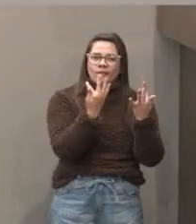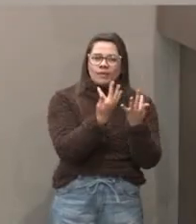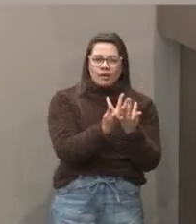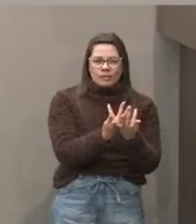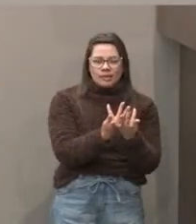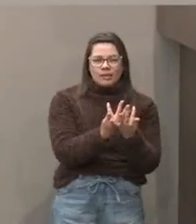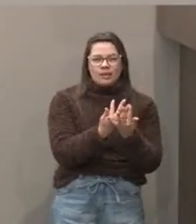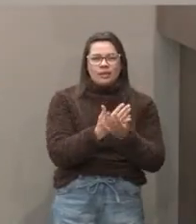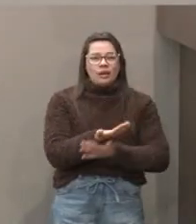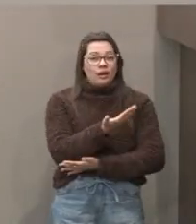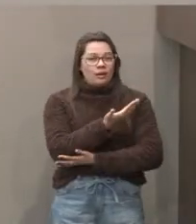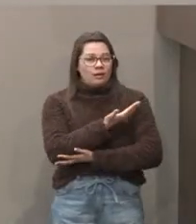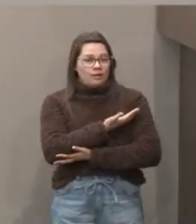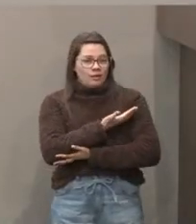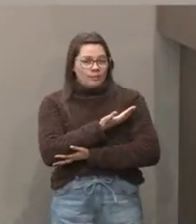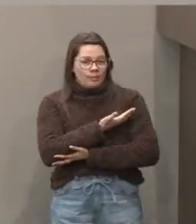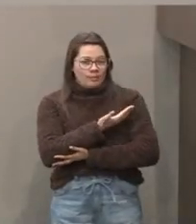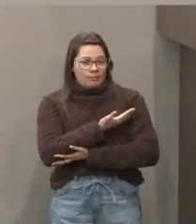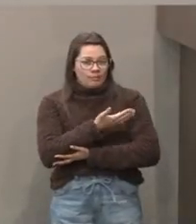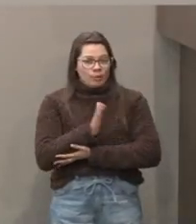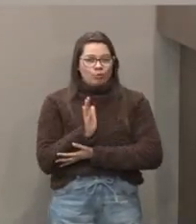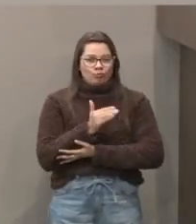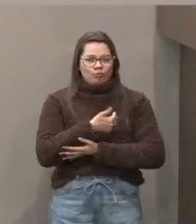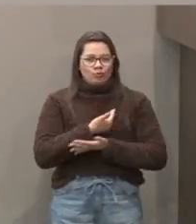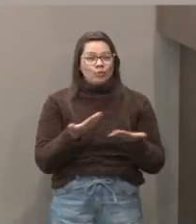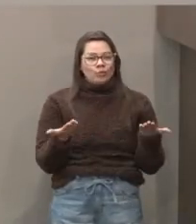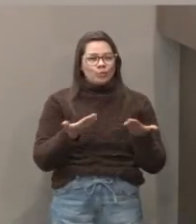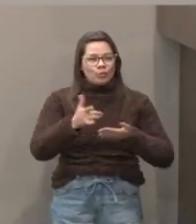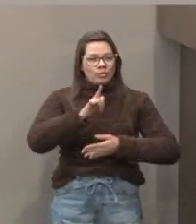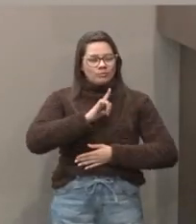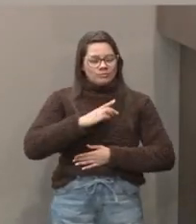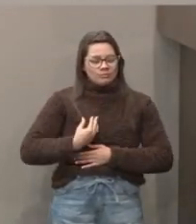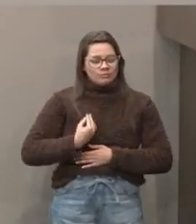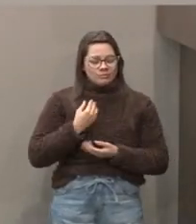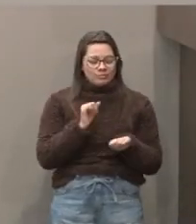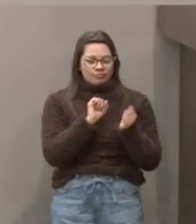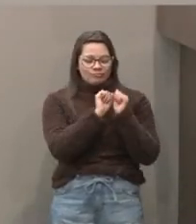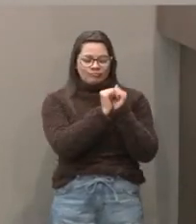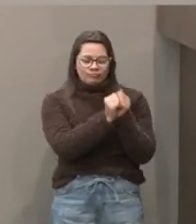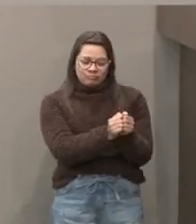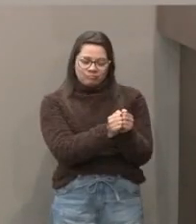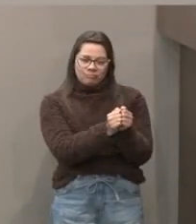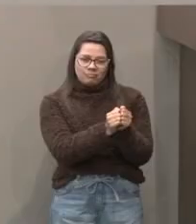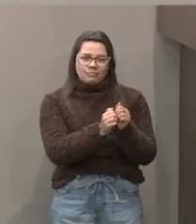familiares, amigos nossos que hoje estão aqui.